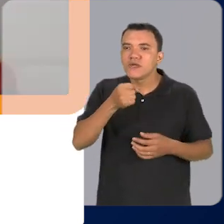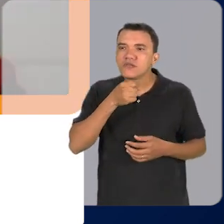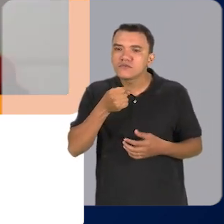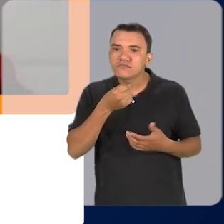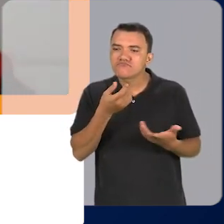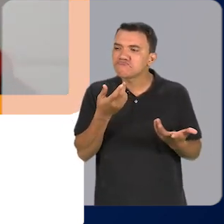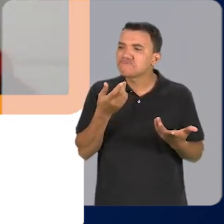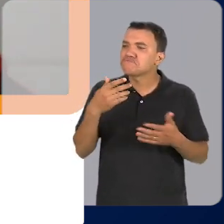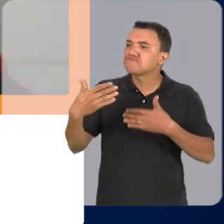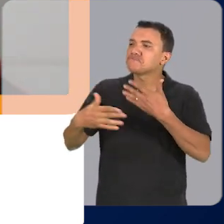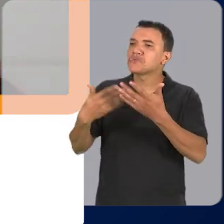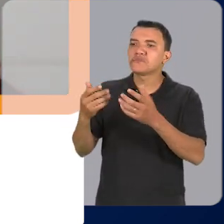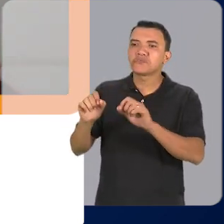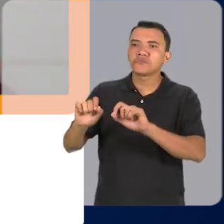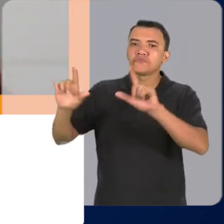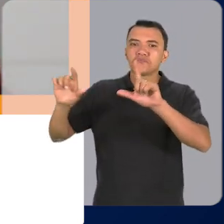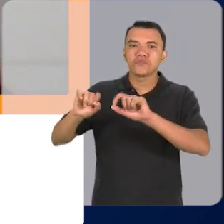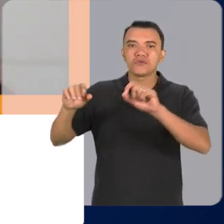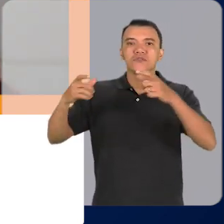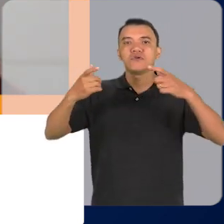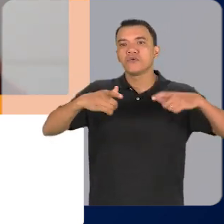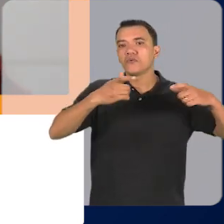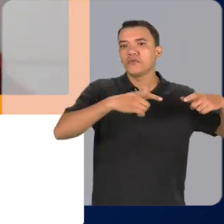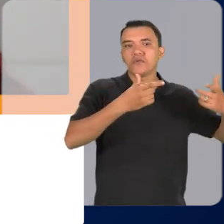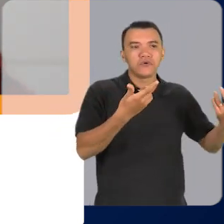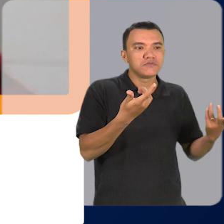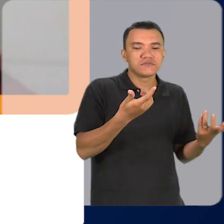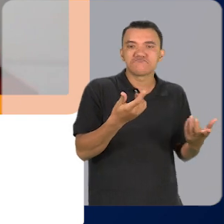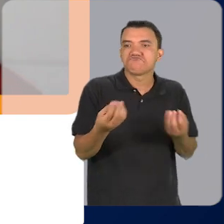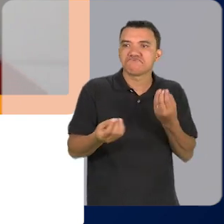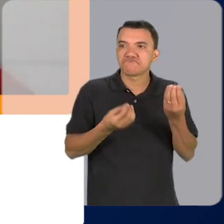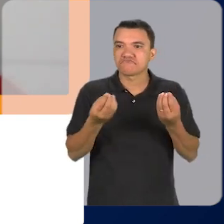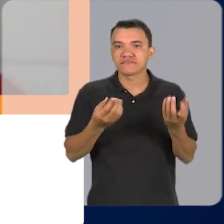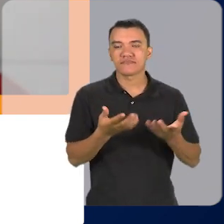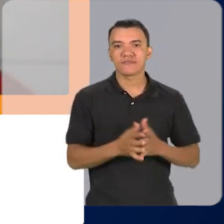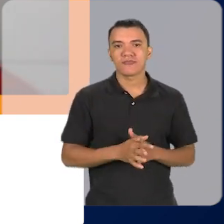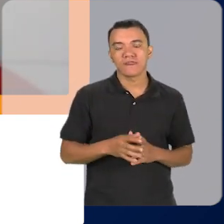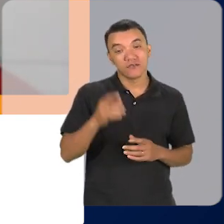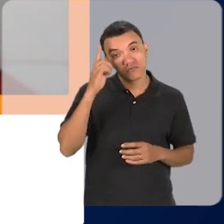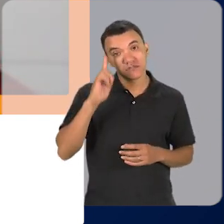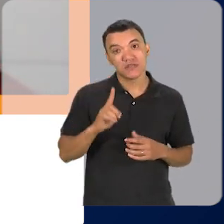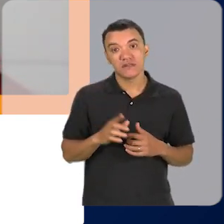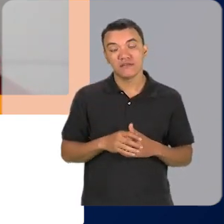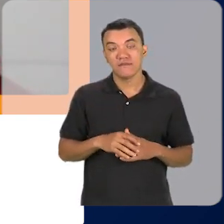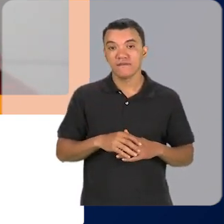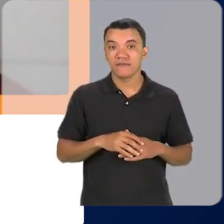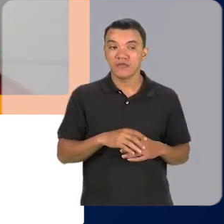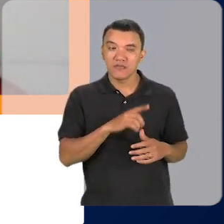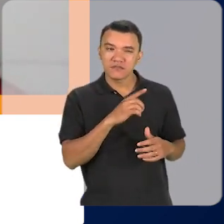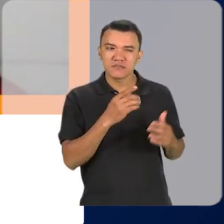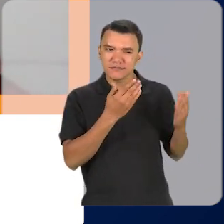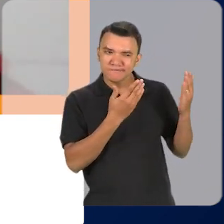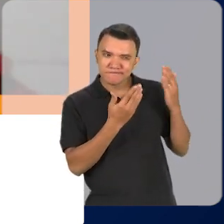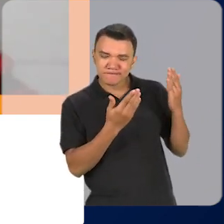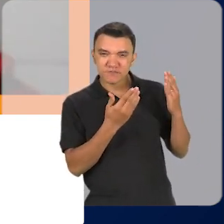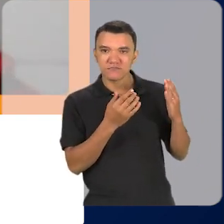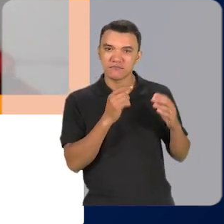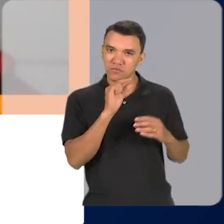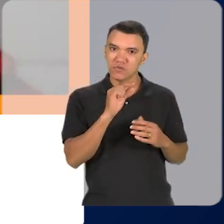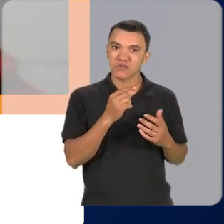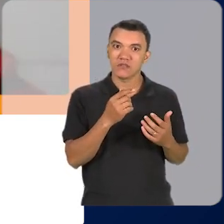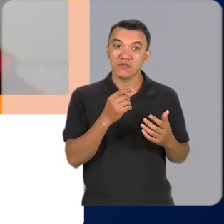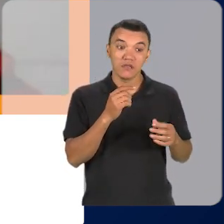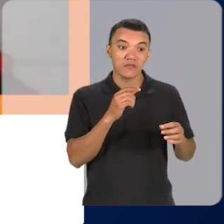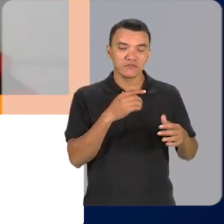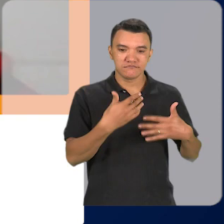que vão usar da minha palavra, né? Então, eles ficam receosos de parar a sua função